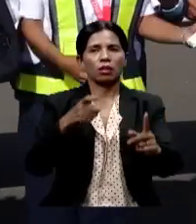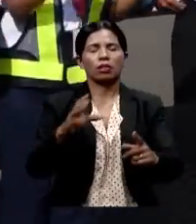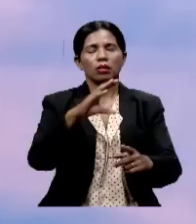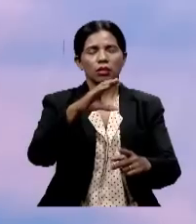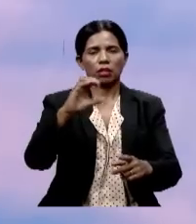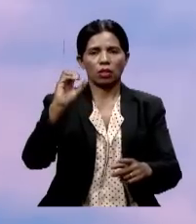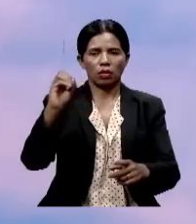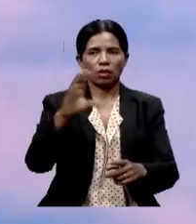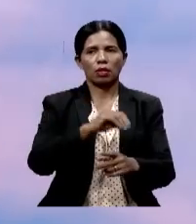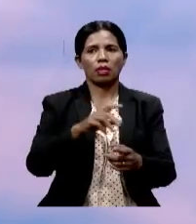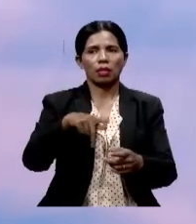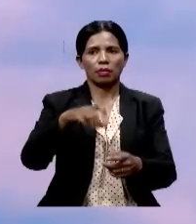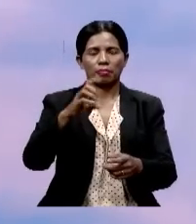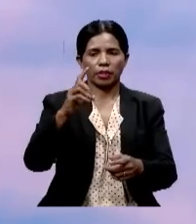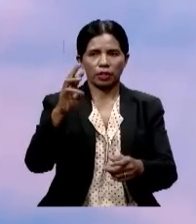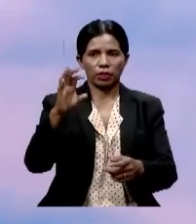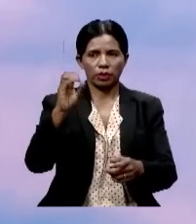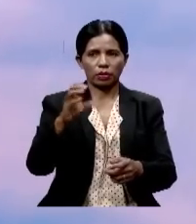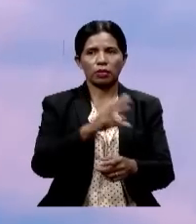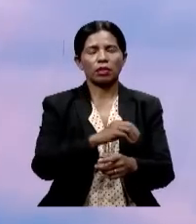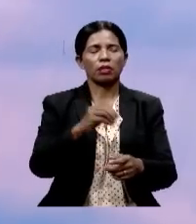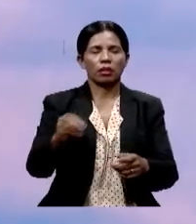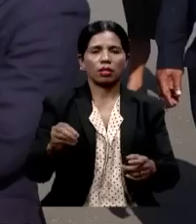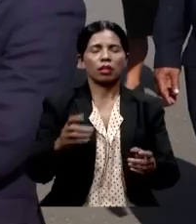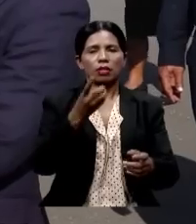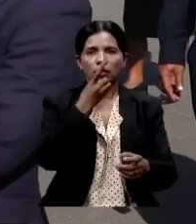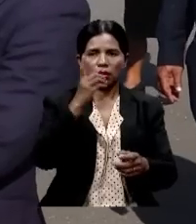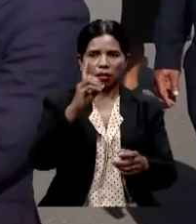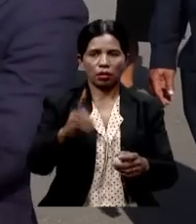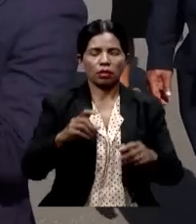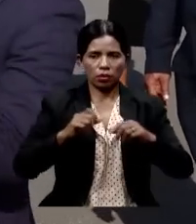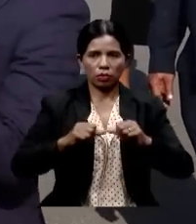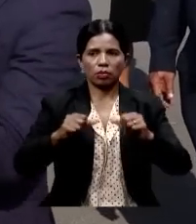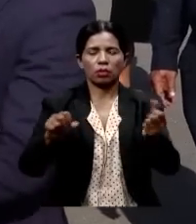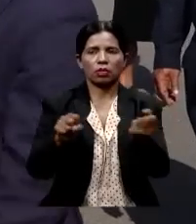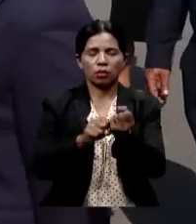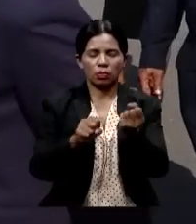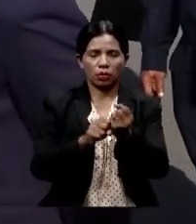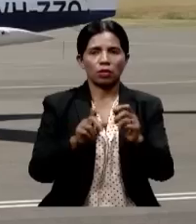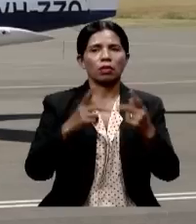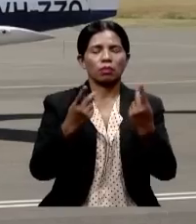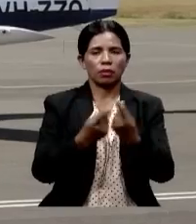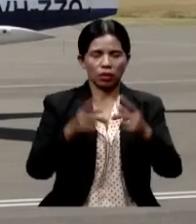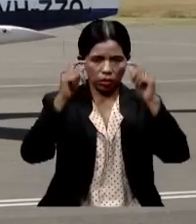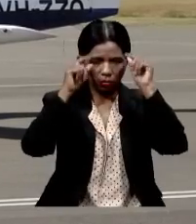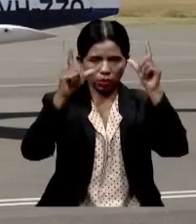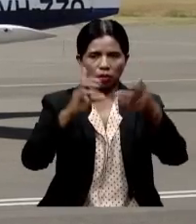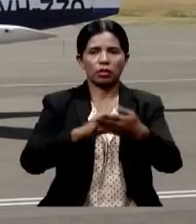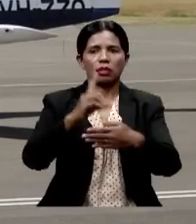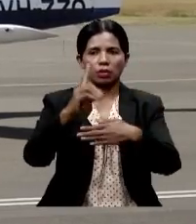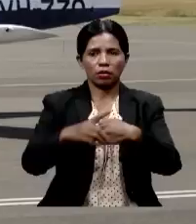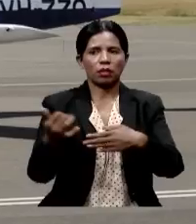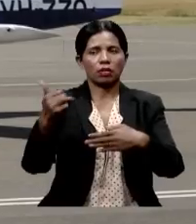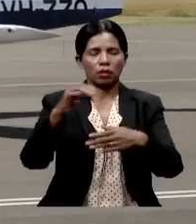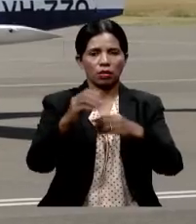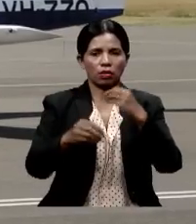Fly Timor, Pedro Carascalão. Na minha parte, declara, se continua apoio ao empresário timoroense Sira, que desenvolve o setor